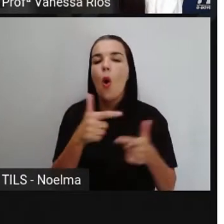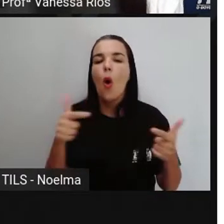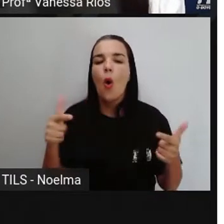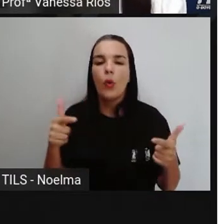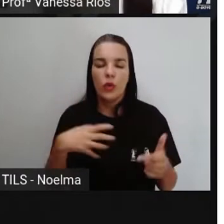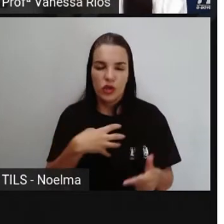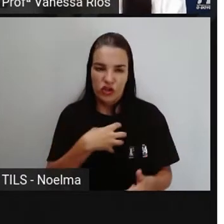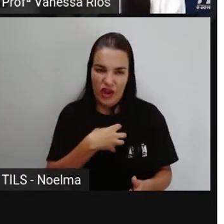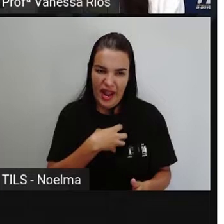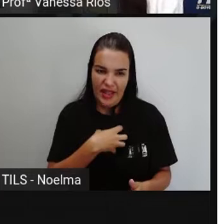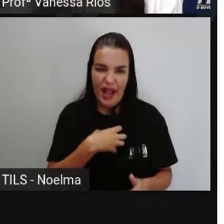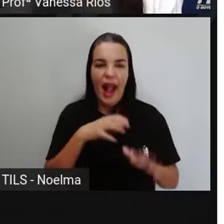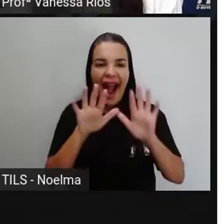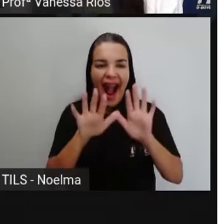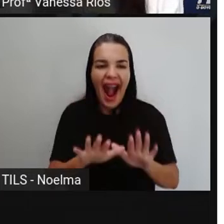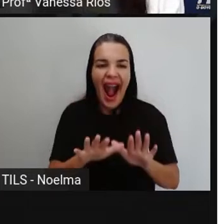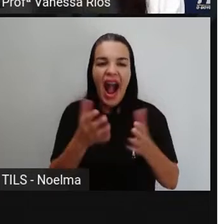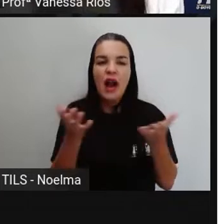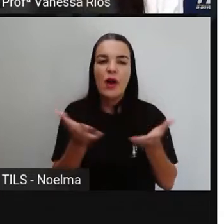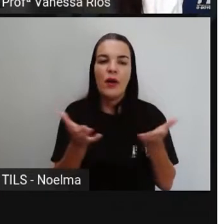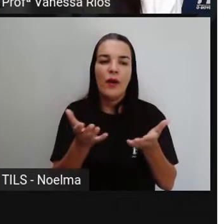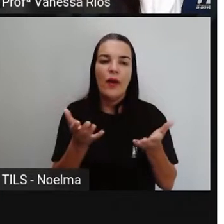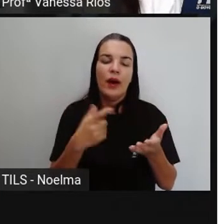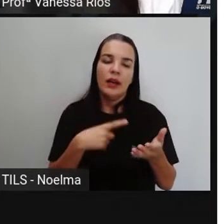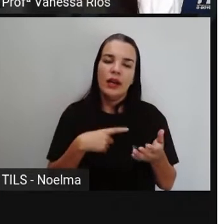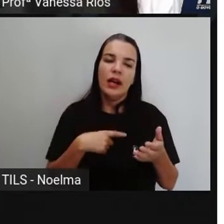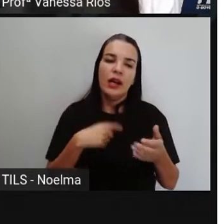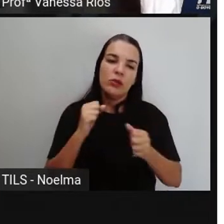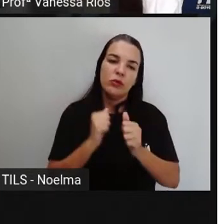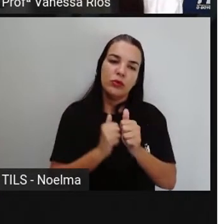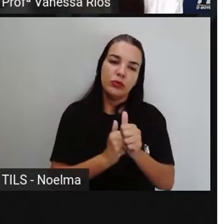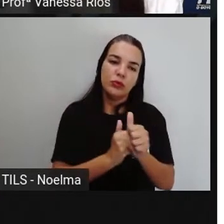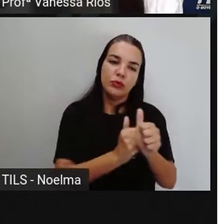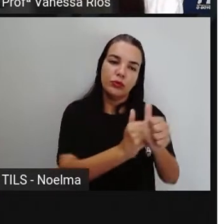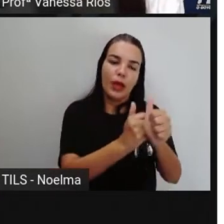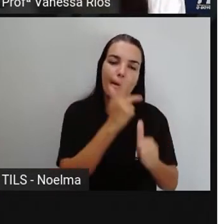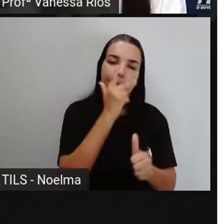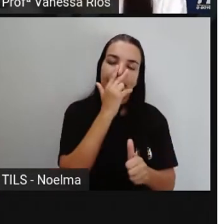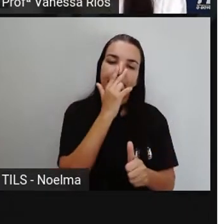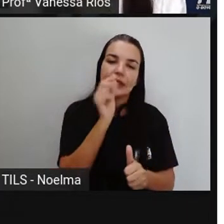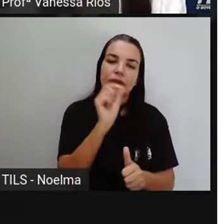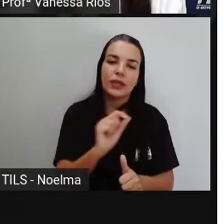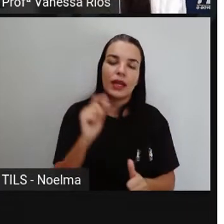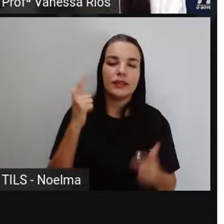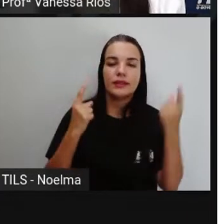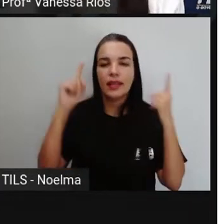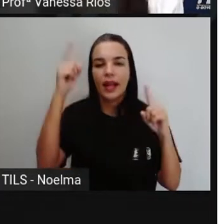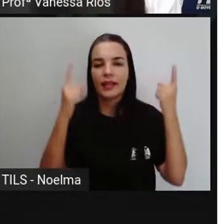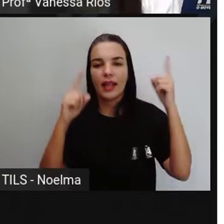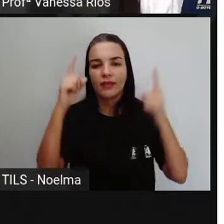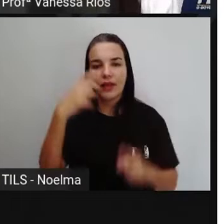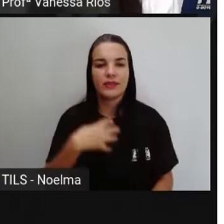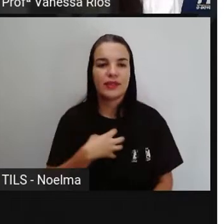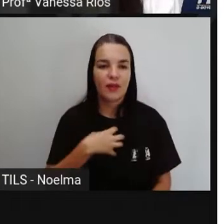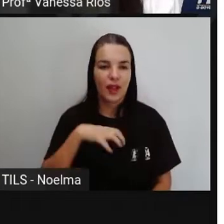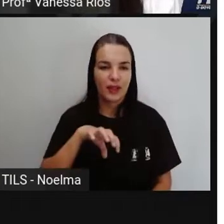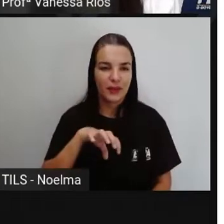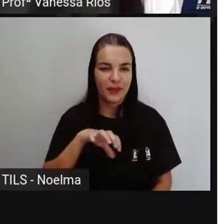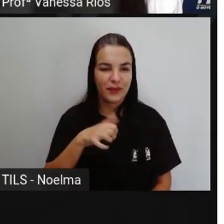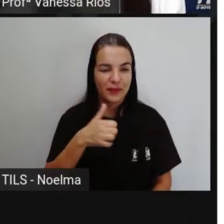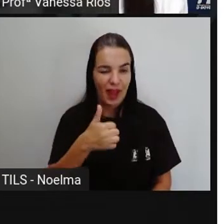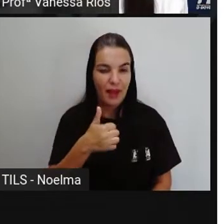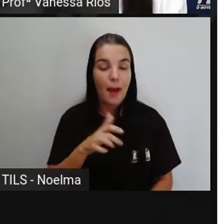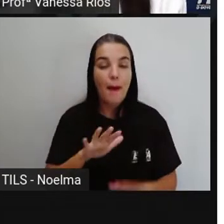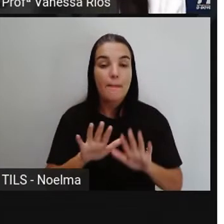micareta, mas atualmente ela segue aí os passos do Carnaval de Salvador, Mas é um carnaval fora de